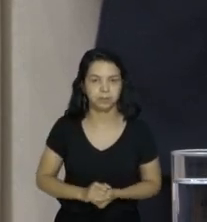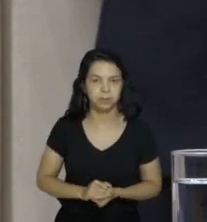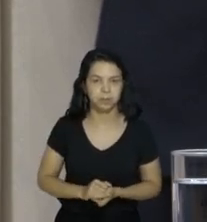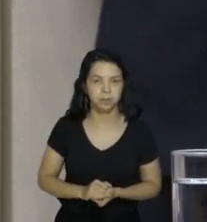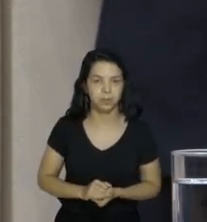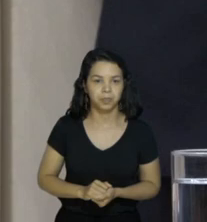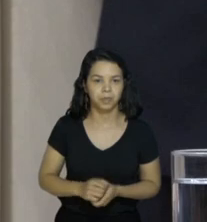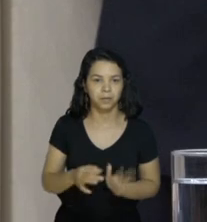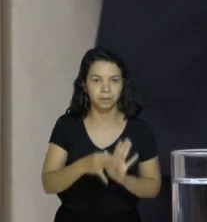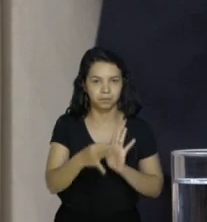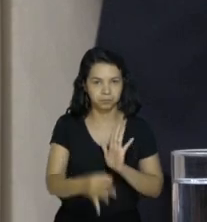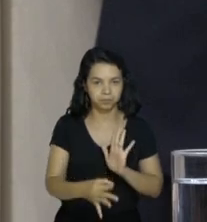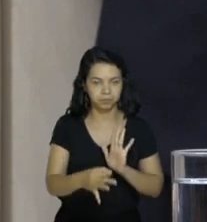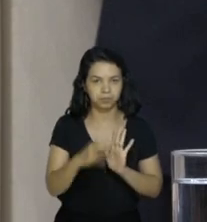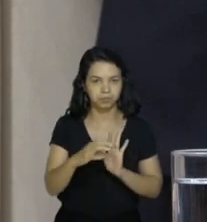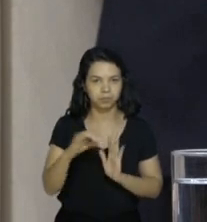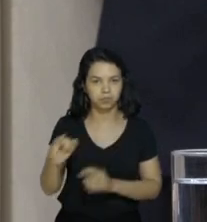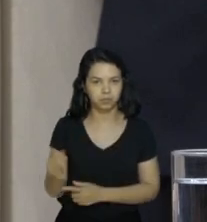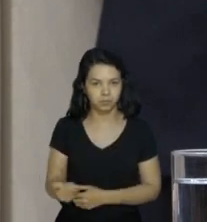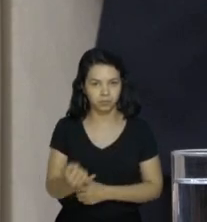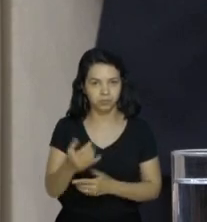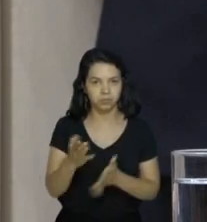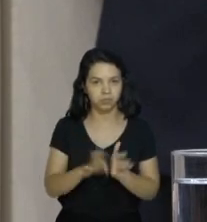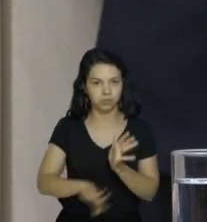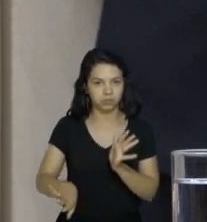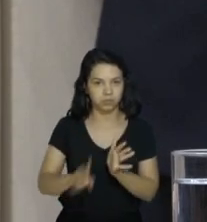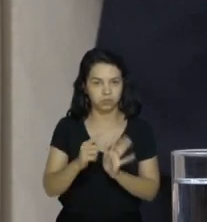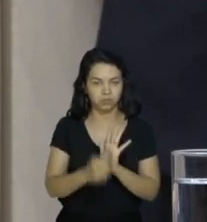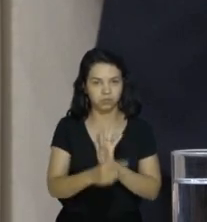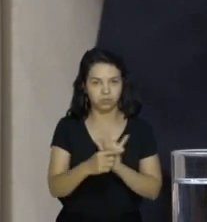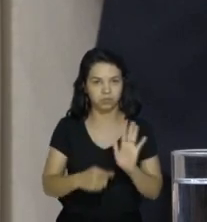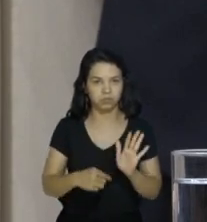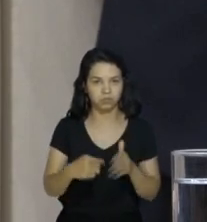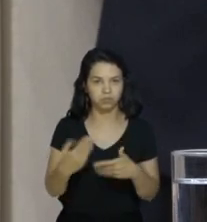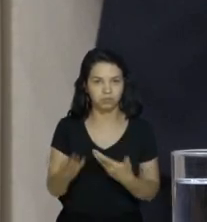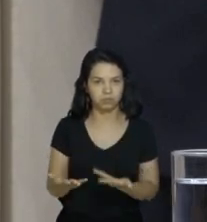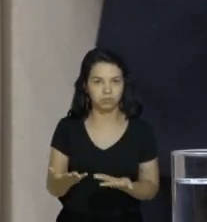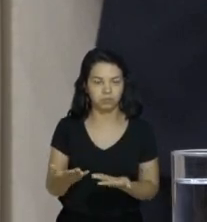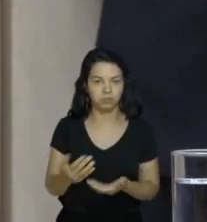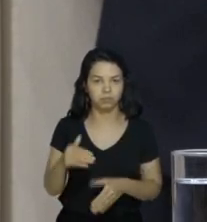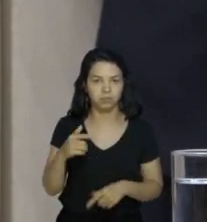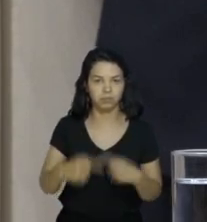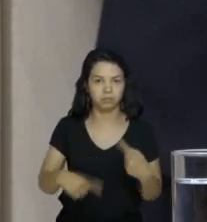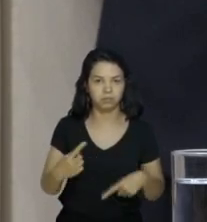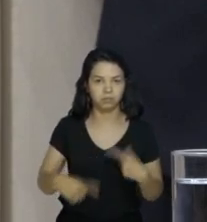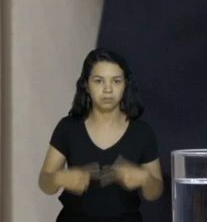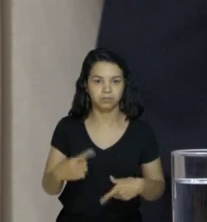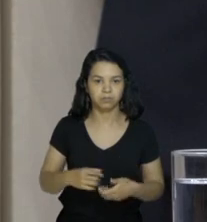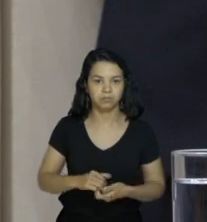pela rejeição do veto. Relator deputado Volney Weber, em discussão.